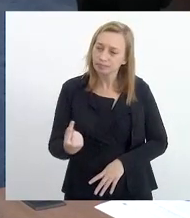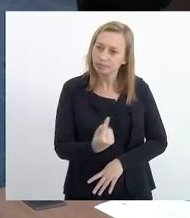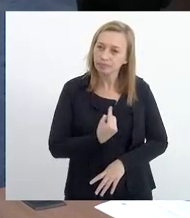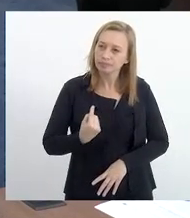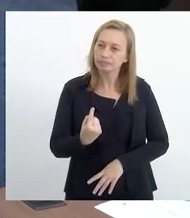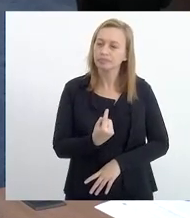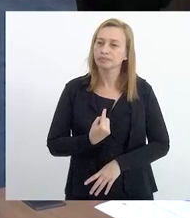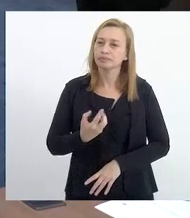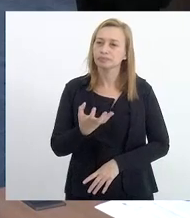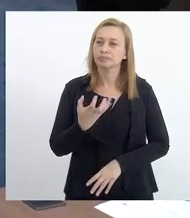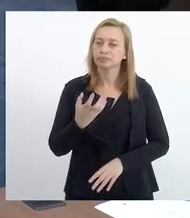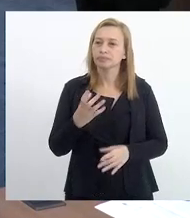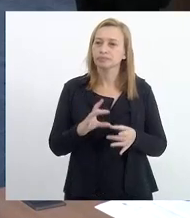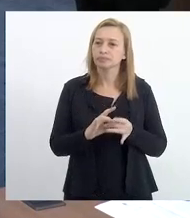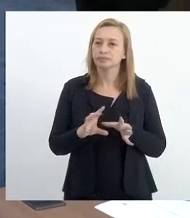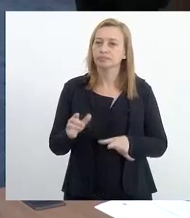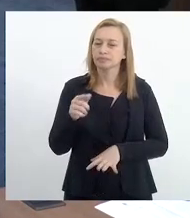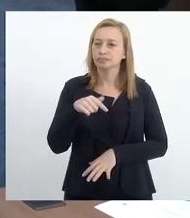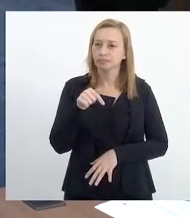queríamos deixar aqui a nossa